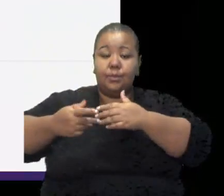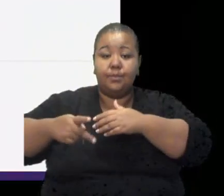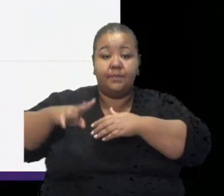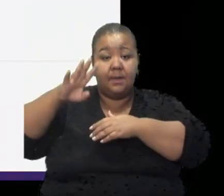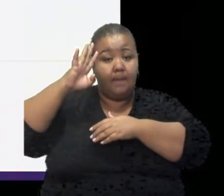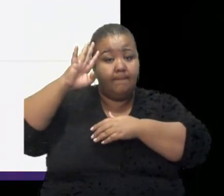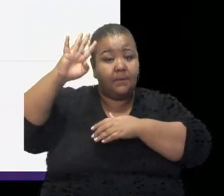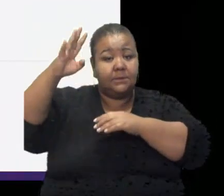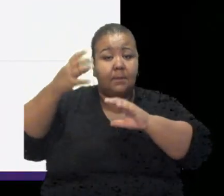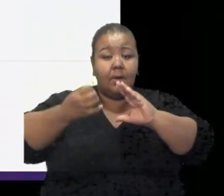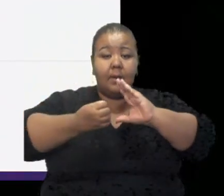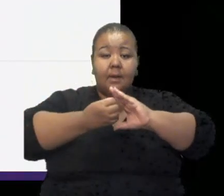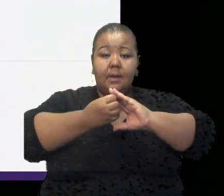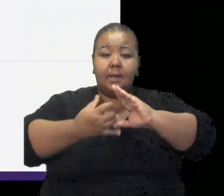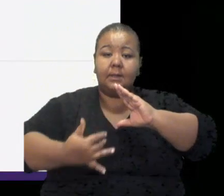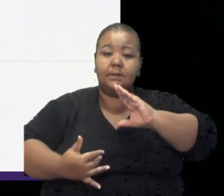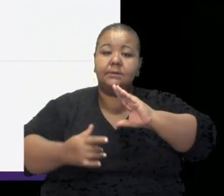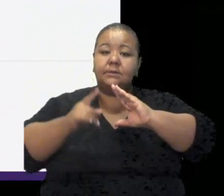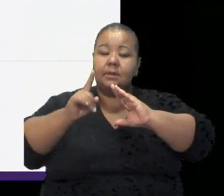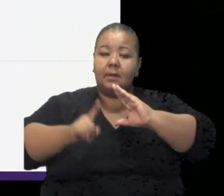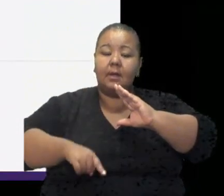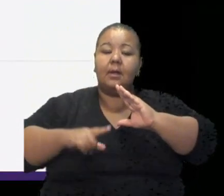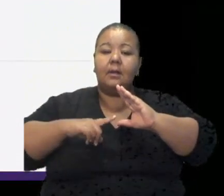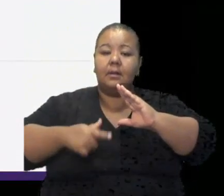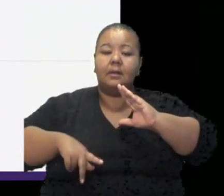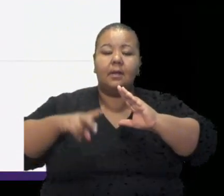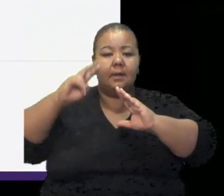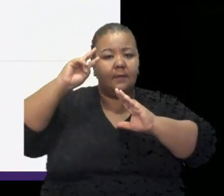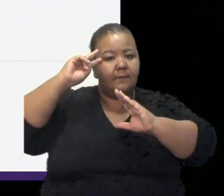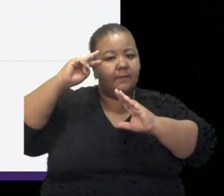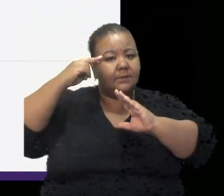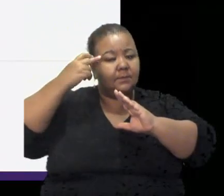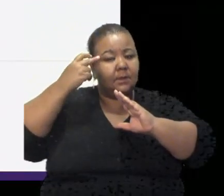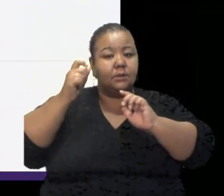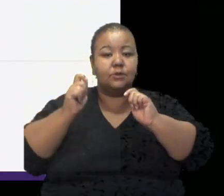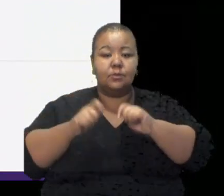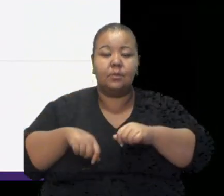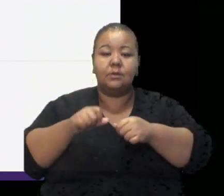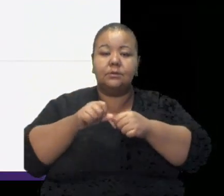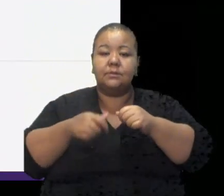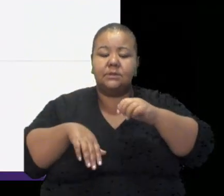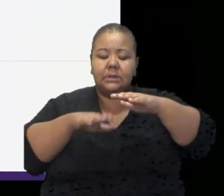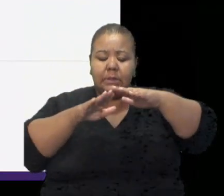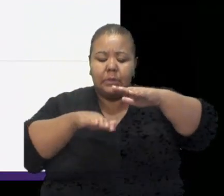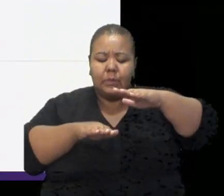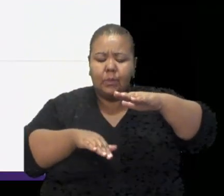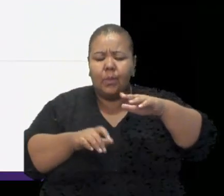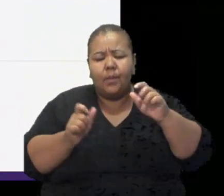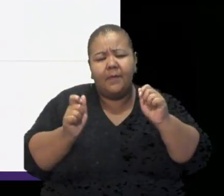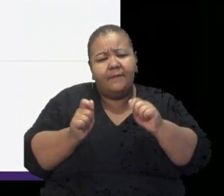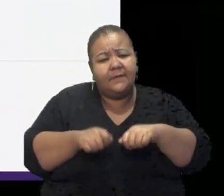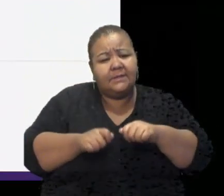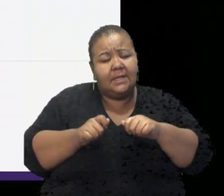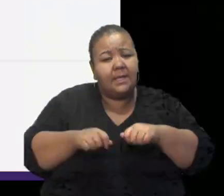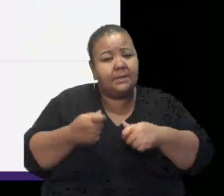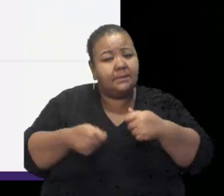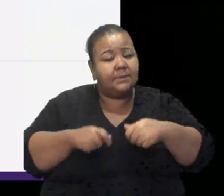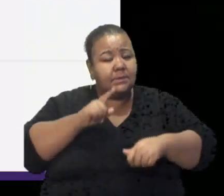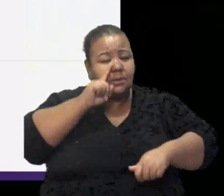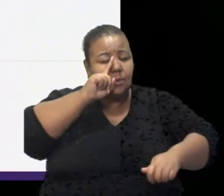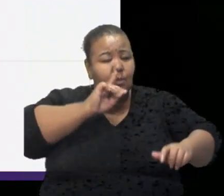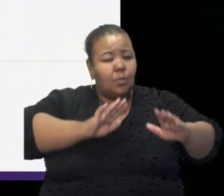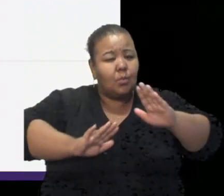principal característica é a alta flexibilidade, o que pode levar a uma baixa eficiência, então tem que tomar muito